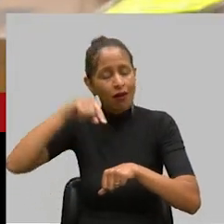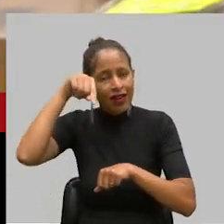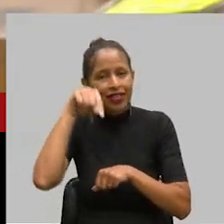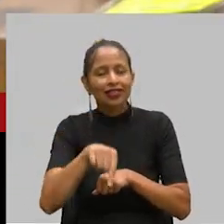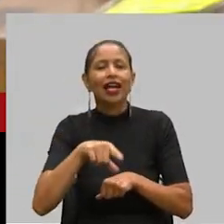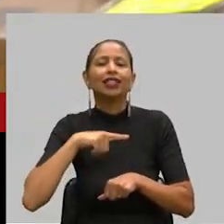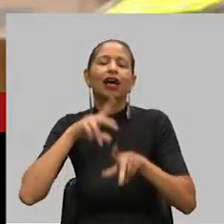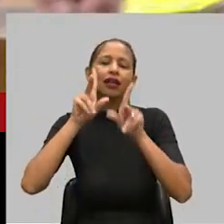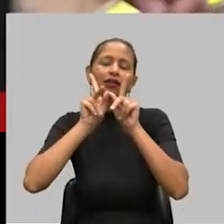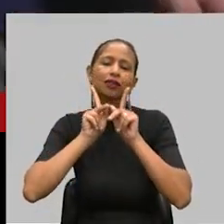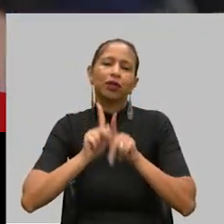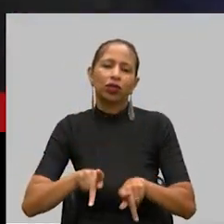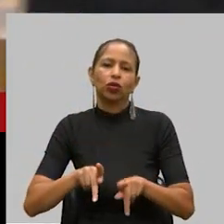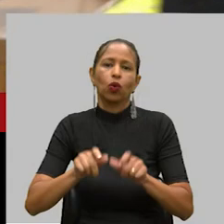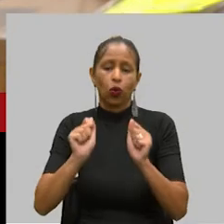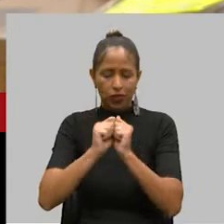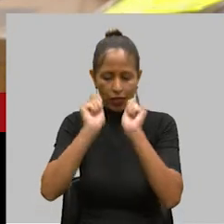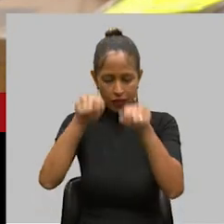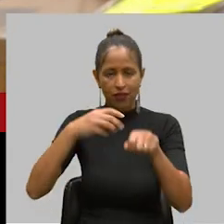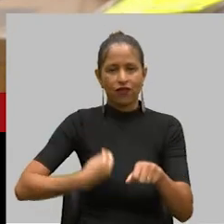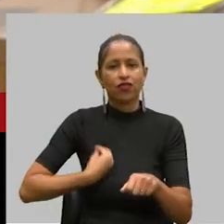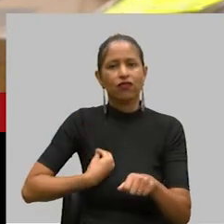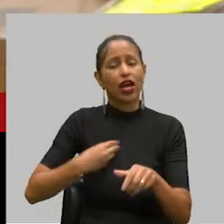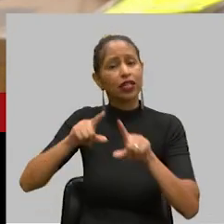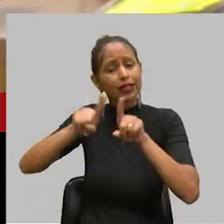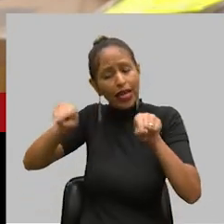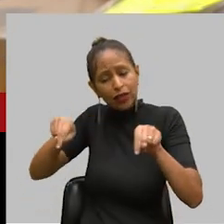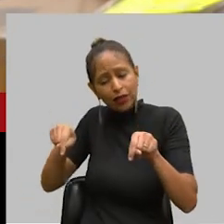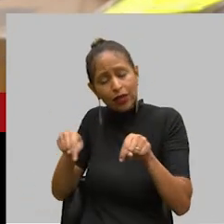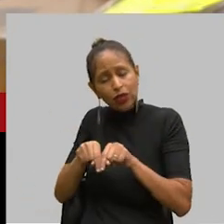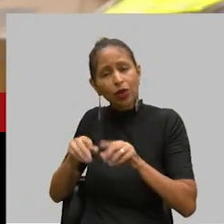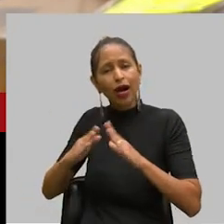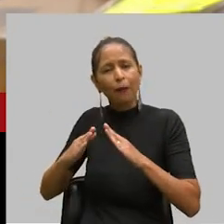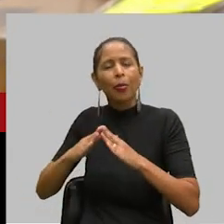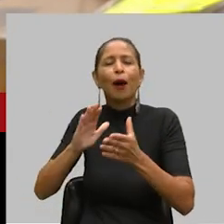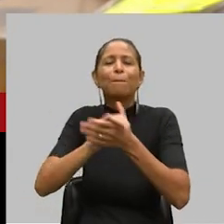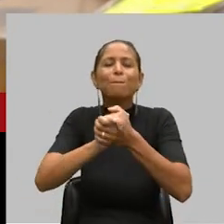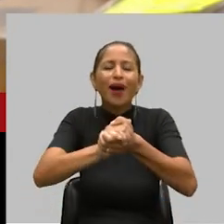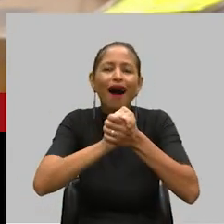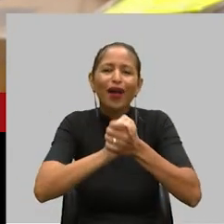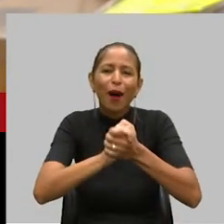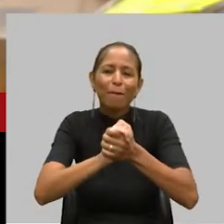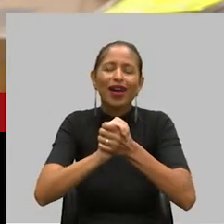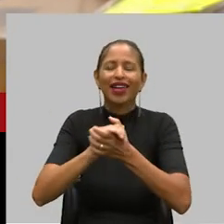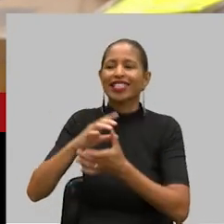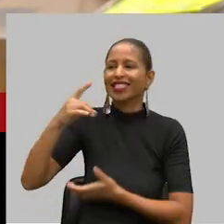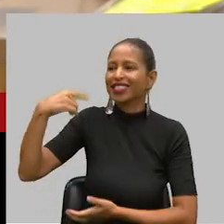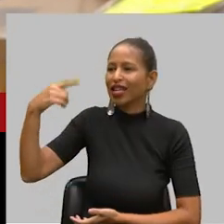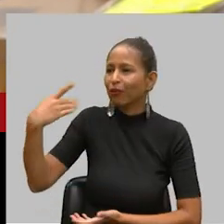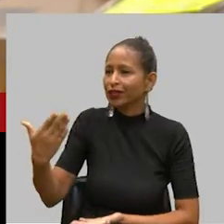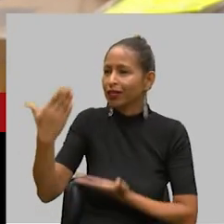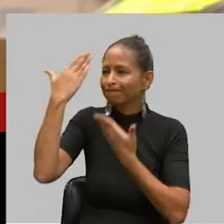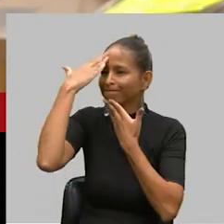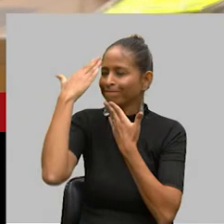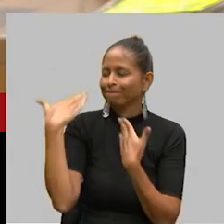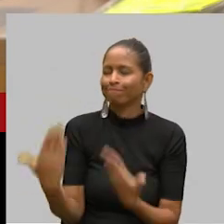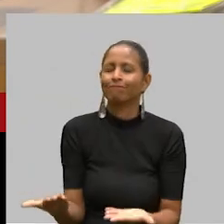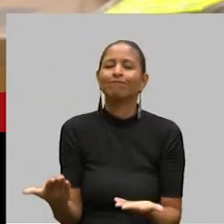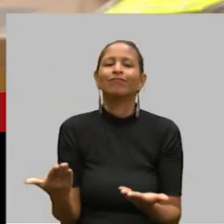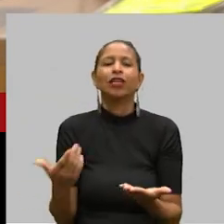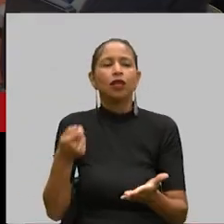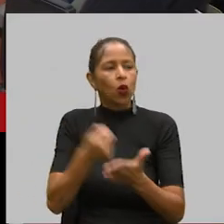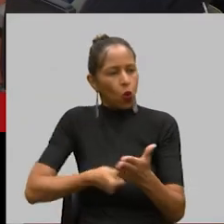dessas pessoas seguirem vivendo nos seus territórios Então parabéns mais uma vez deputada Muito obrigado e a